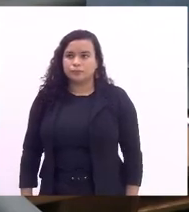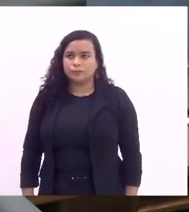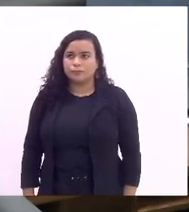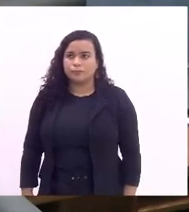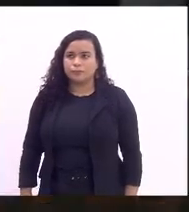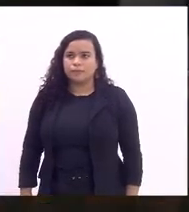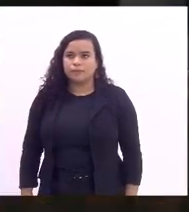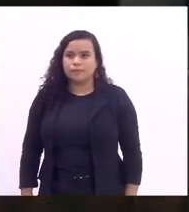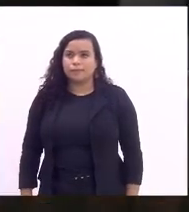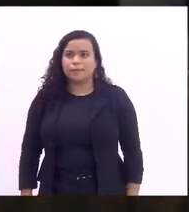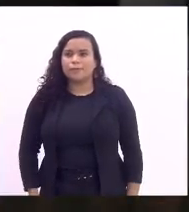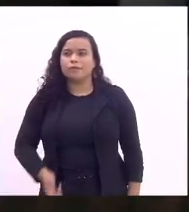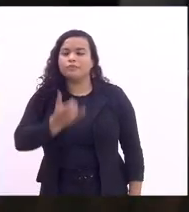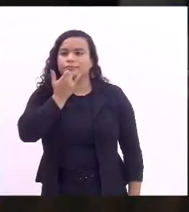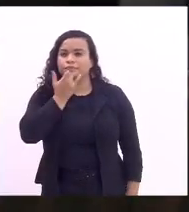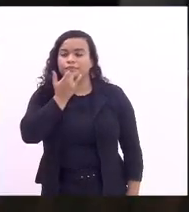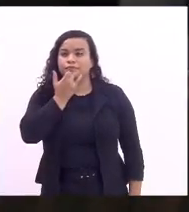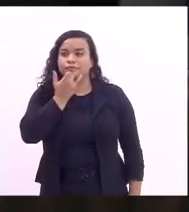Perdão.